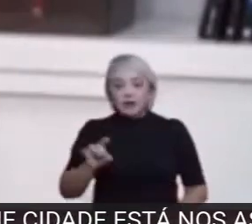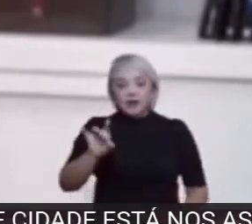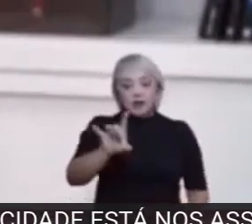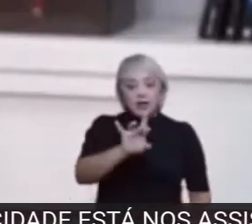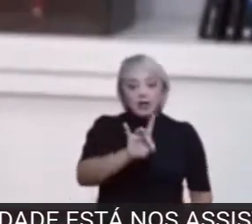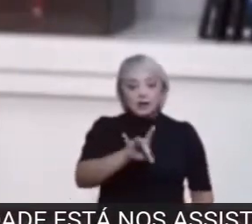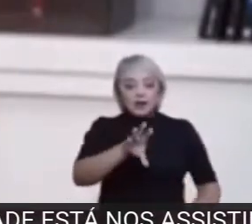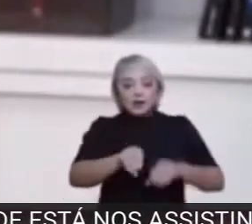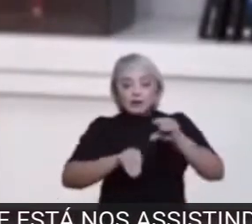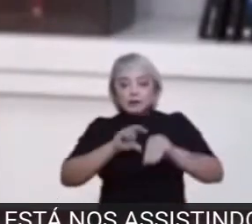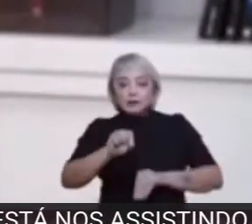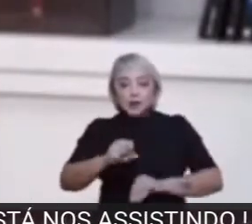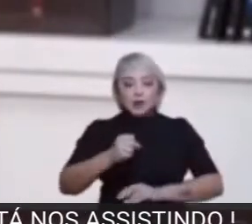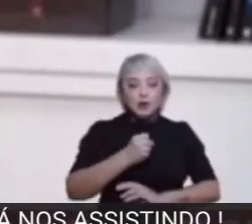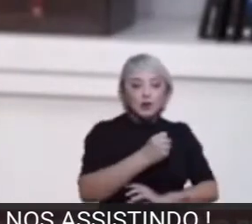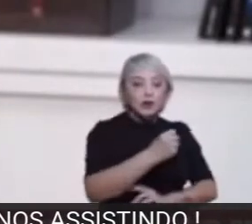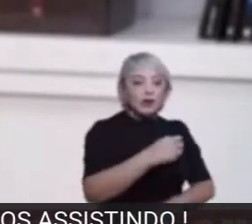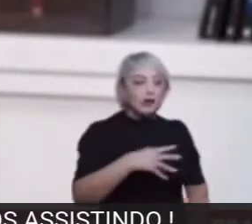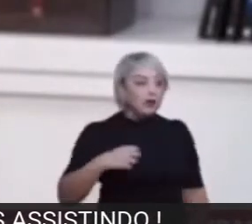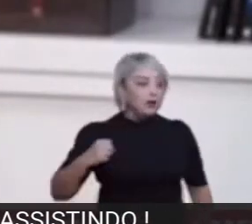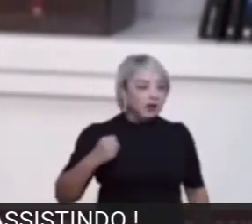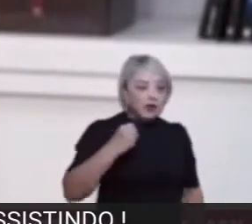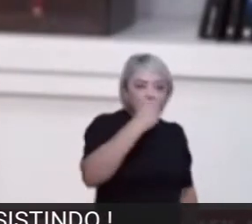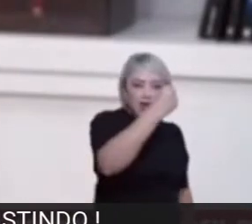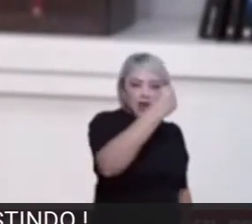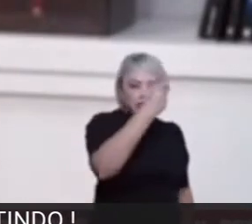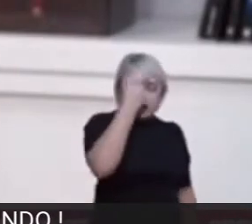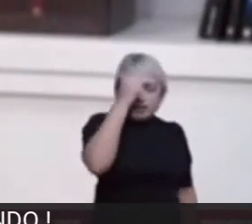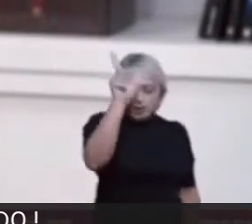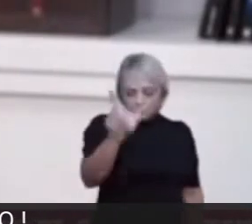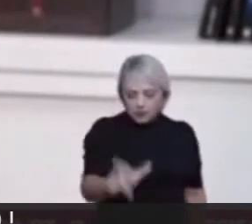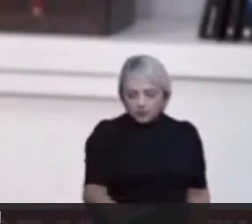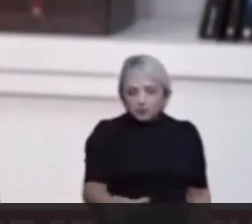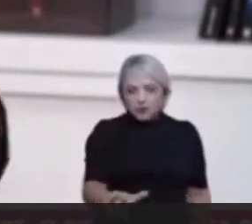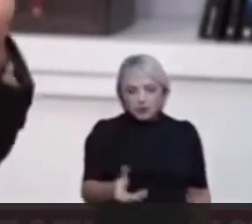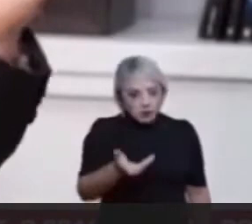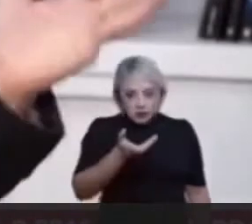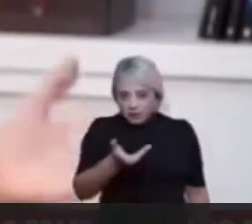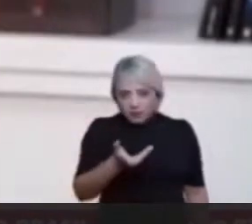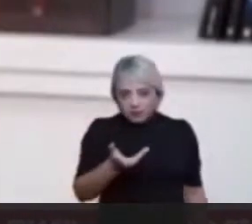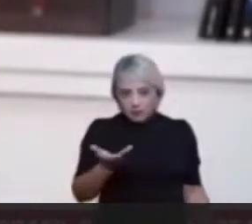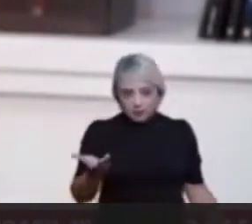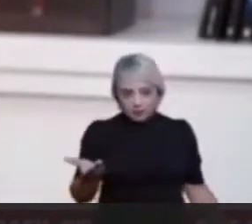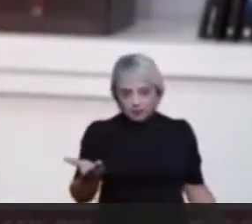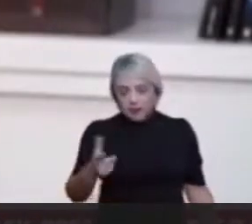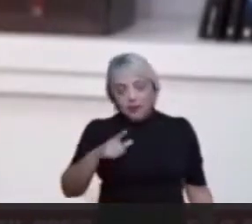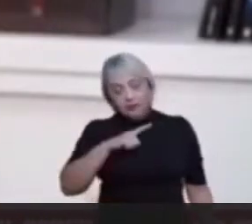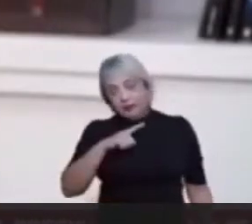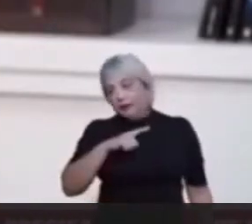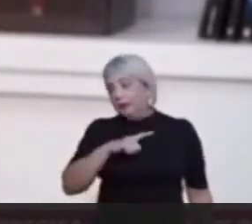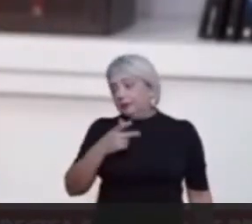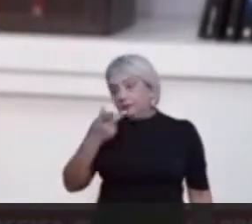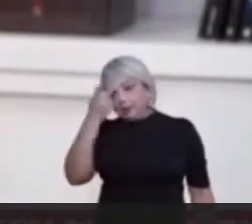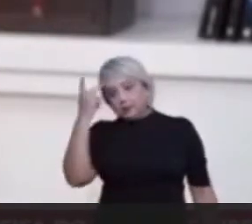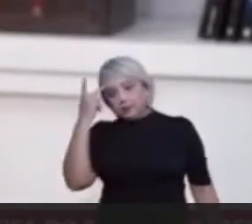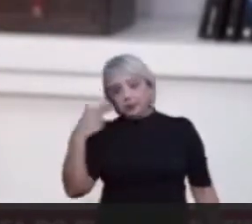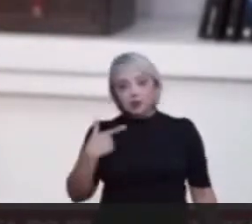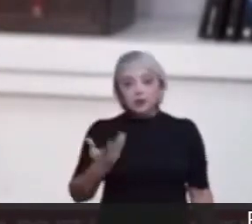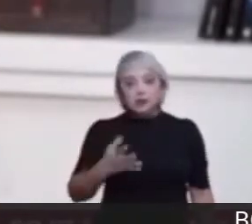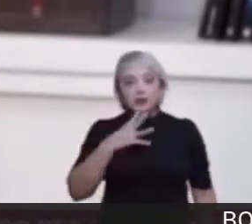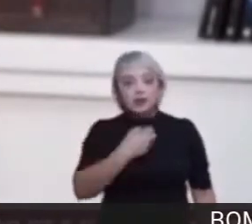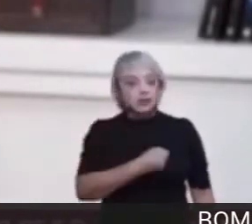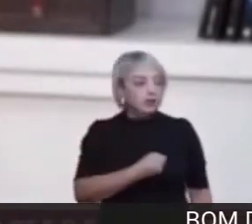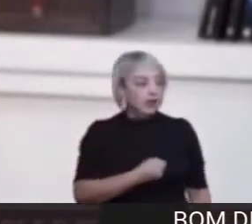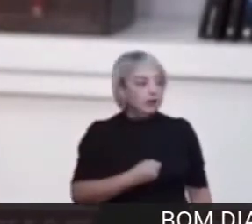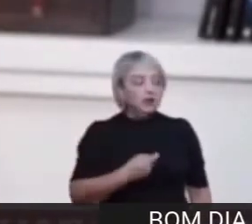herói. Ele quer que seja herói. Sabe? Tem gente que acha que Hitler foi um herói. Tem